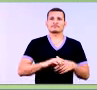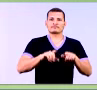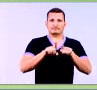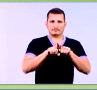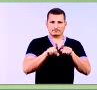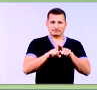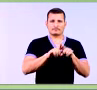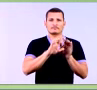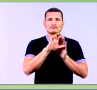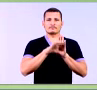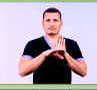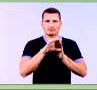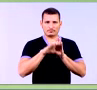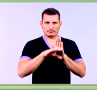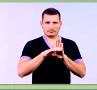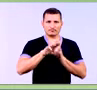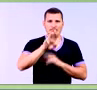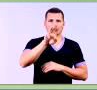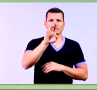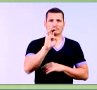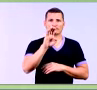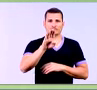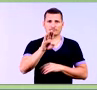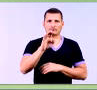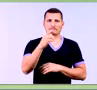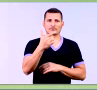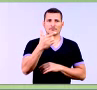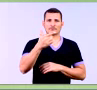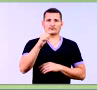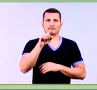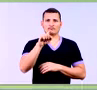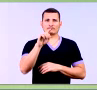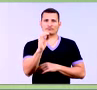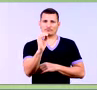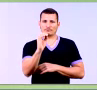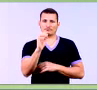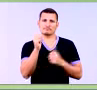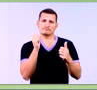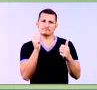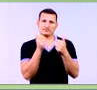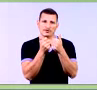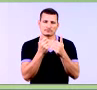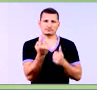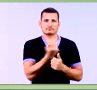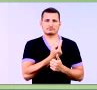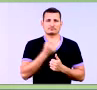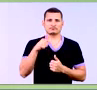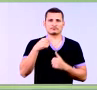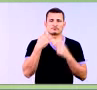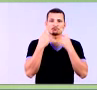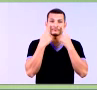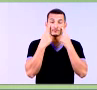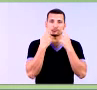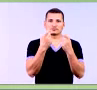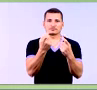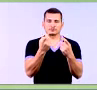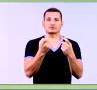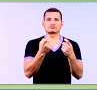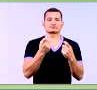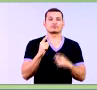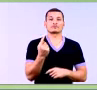sobre o conceito de Web 2.0, que está muito próximo a nós e é interessante nós